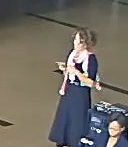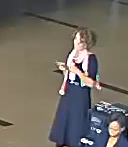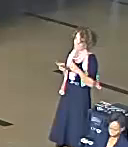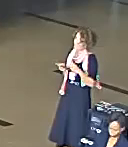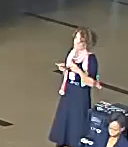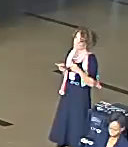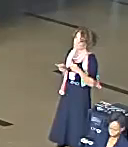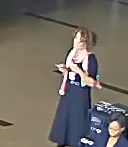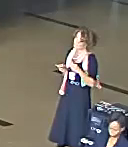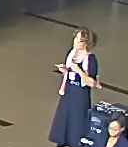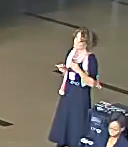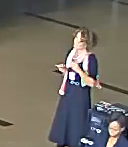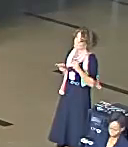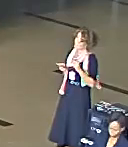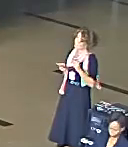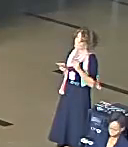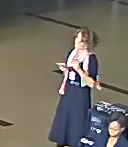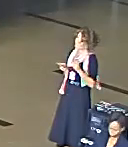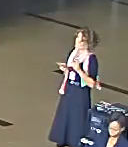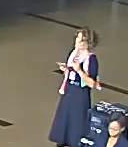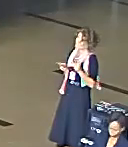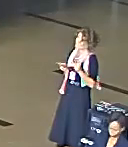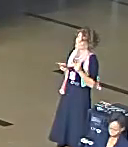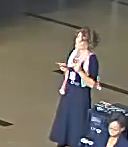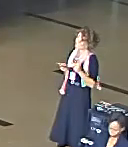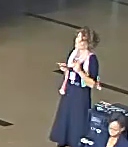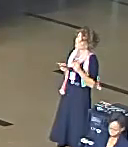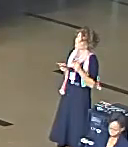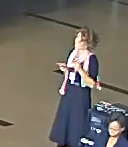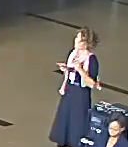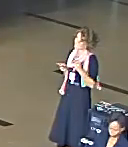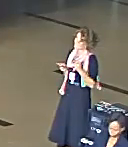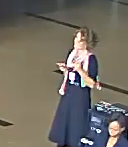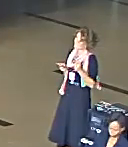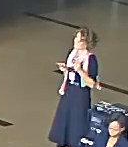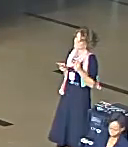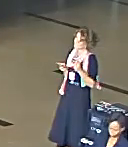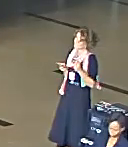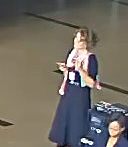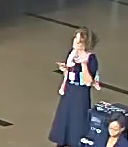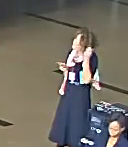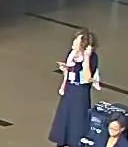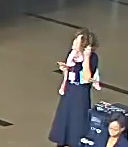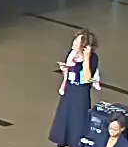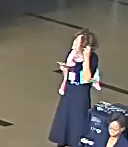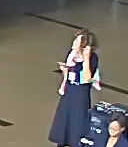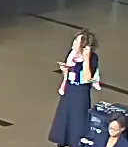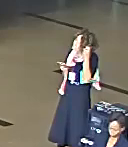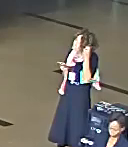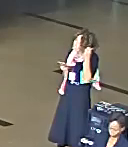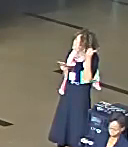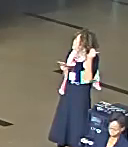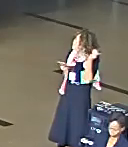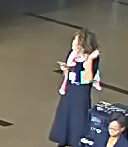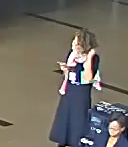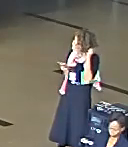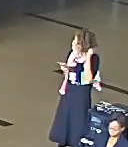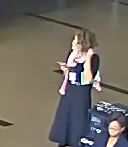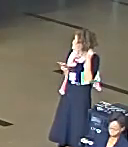sou advogada Sou formada em Direito quero ter o meu direito de pagar quero pagar para viajar e eu não tenho esse direito os nossos terminais